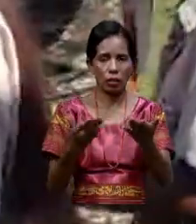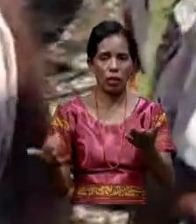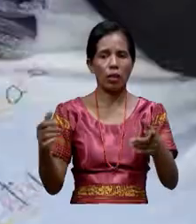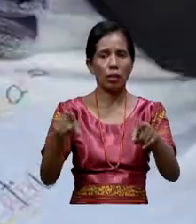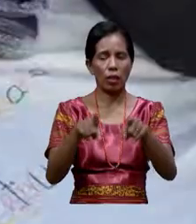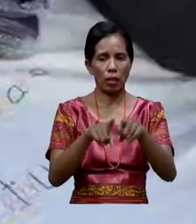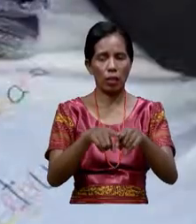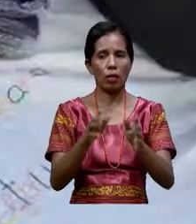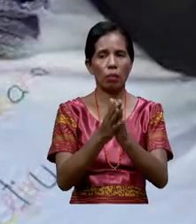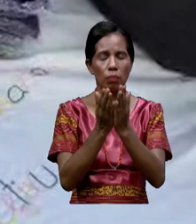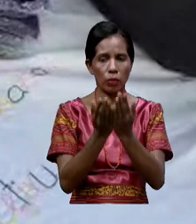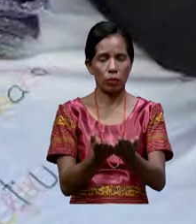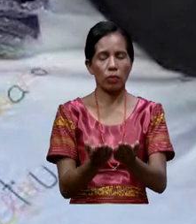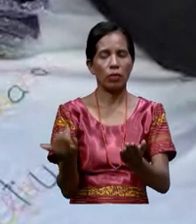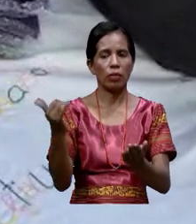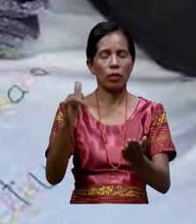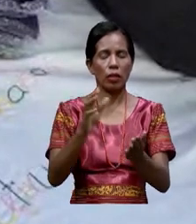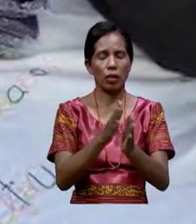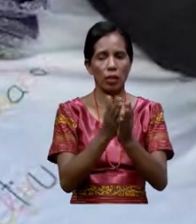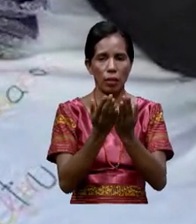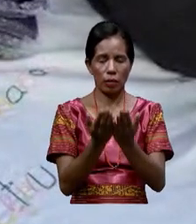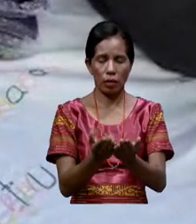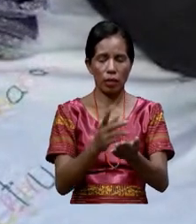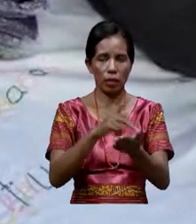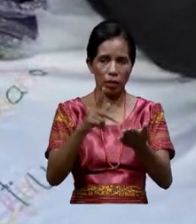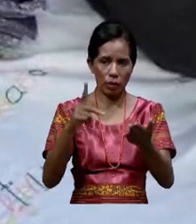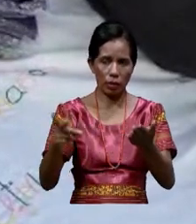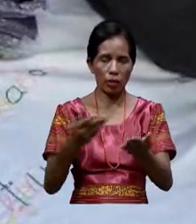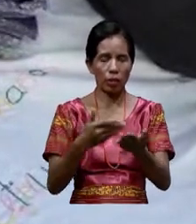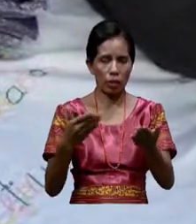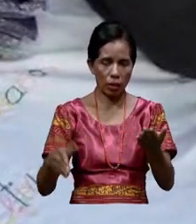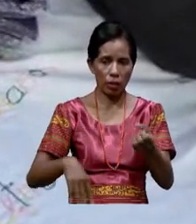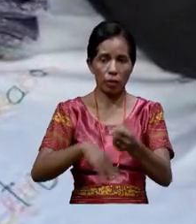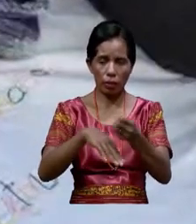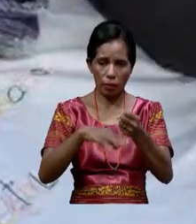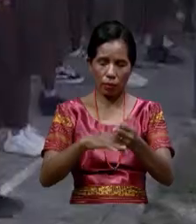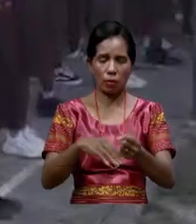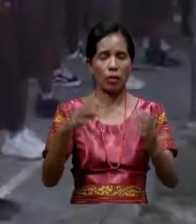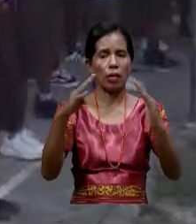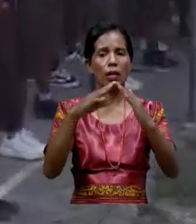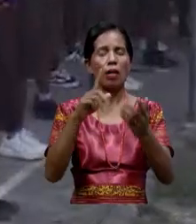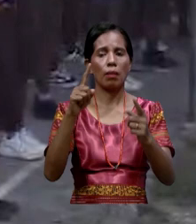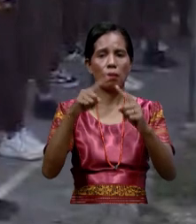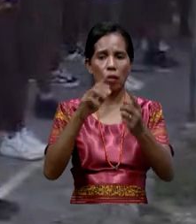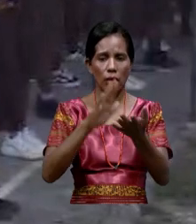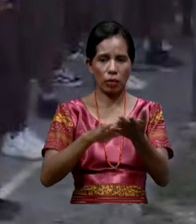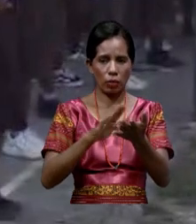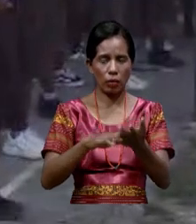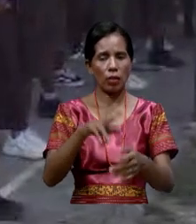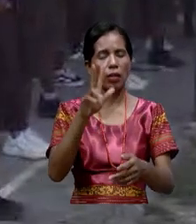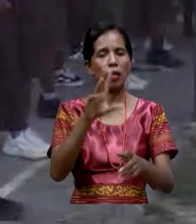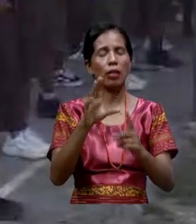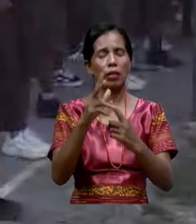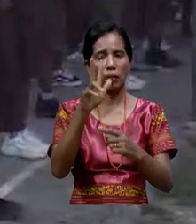Hanesan, livro Heróis Iranian, Lapiseira, Caderno Nosasan, Desporto Nian, ba Escola Ensino Básico Central, Terceiro Ciclo, Wailili,